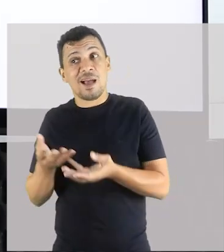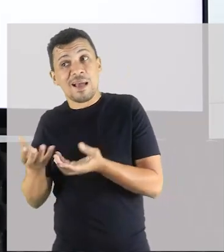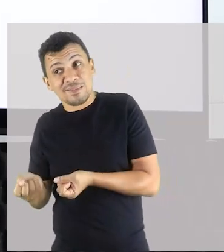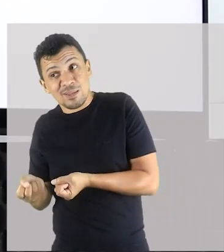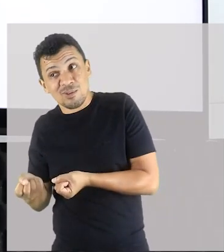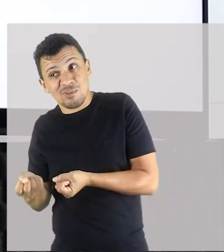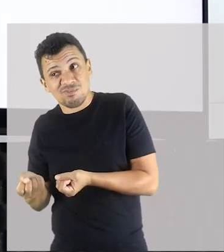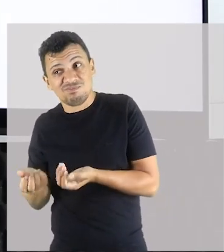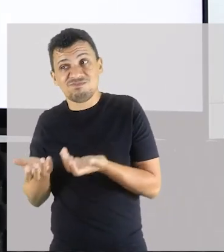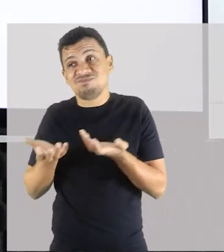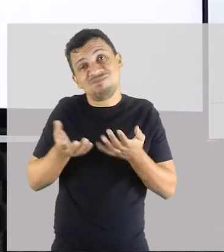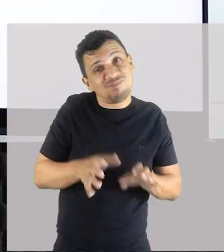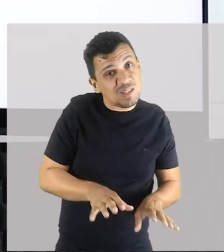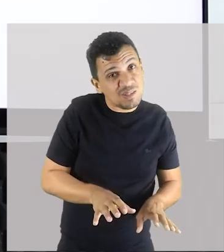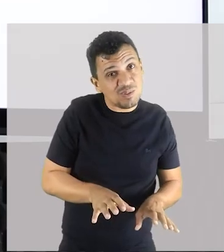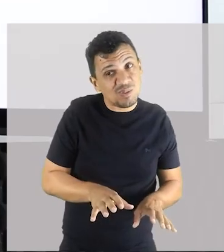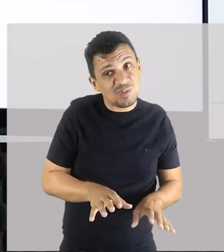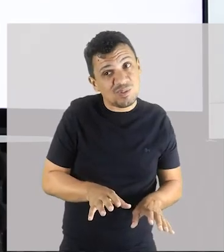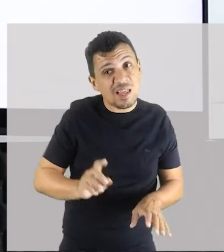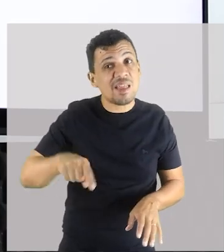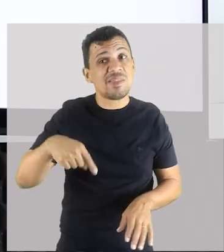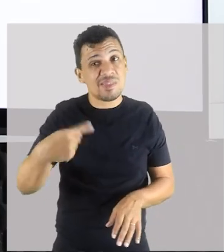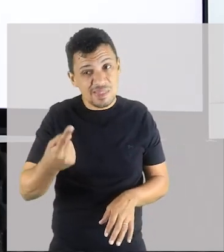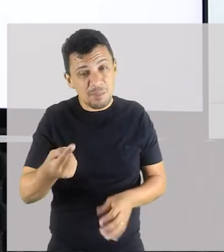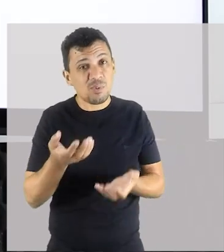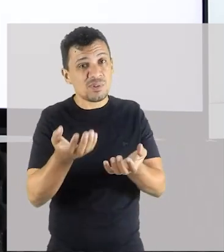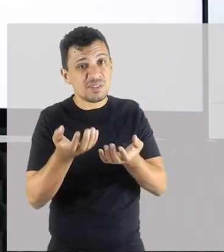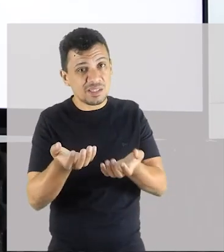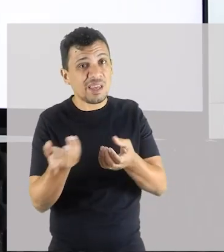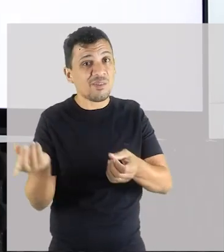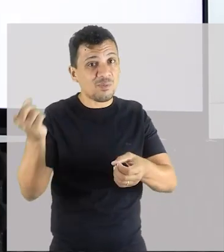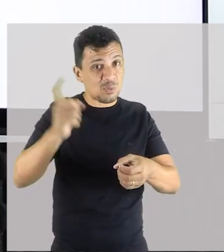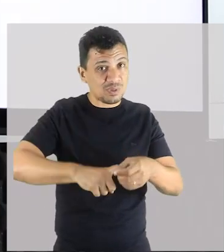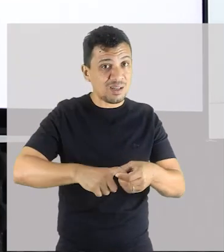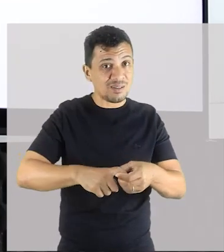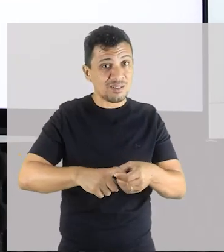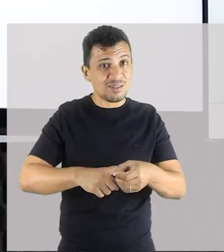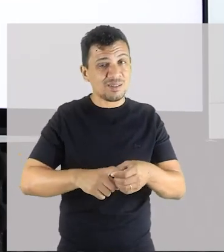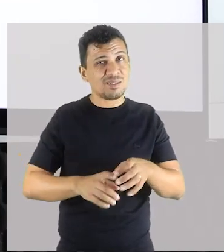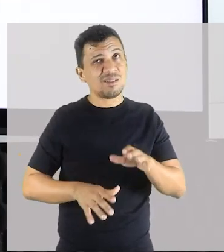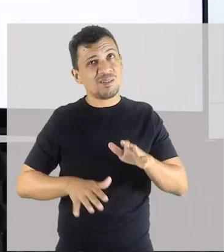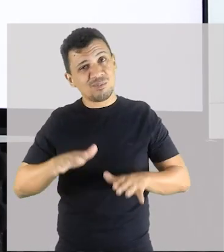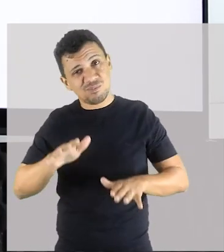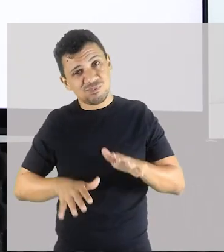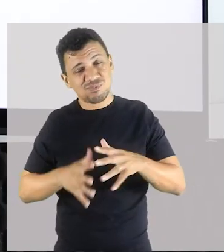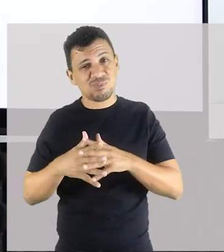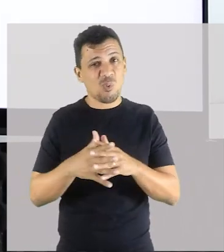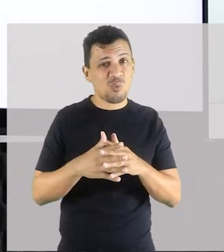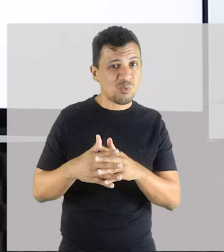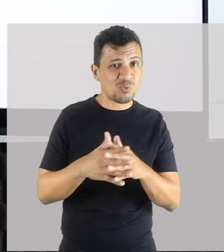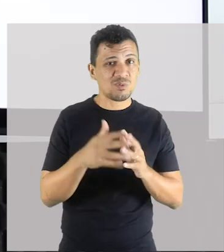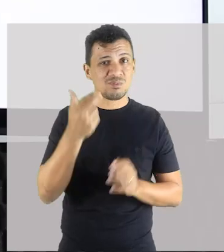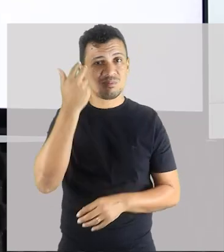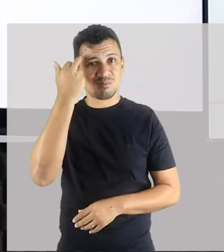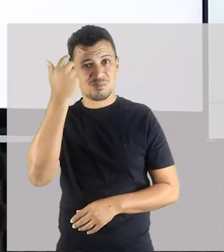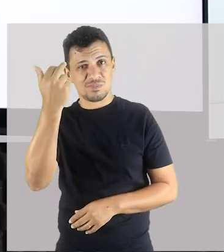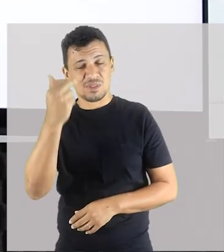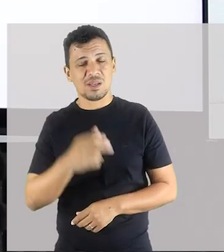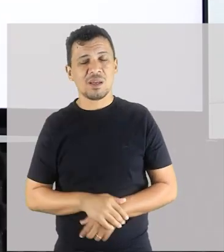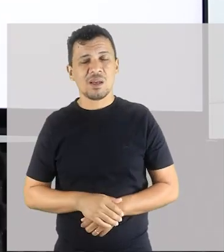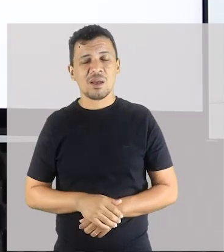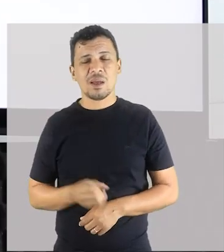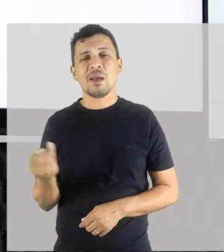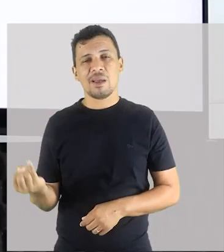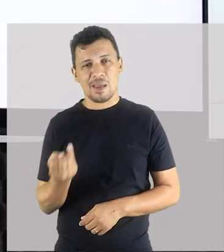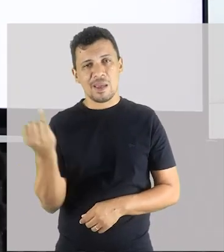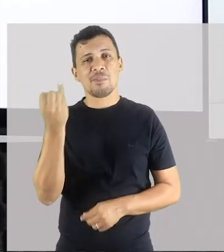e depois, né, quis realmente retornar. Bom, isso não fica muito bem claro dentro da historiografia, mas é importante